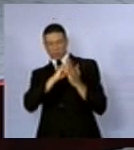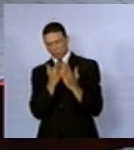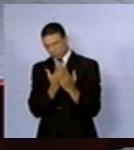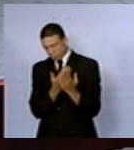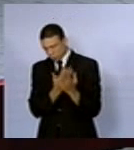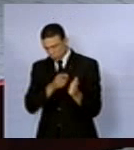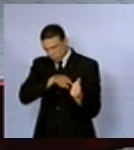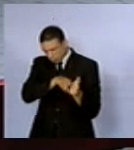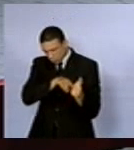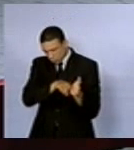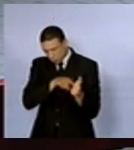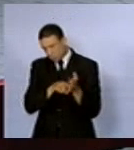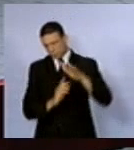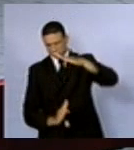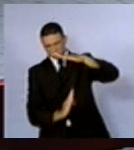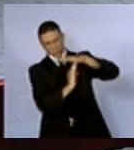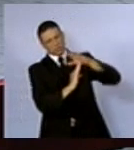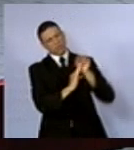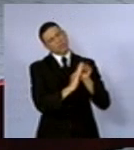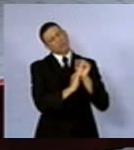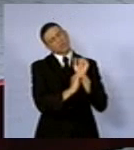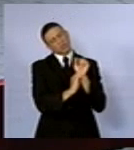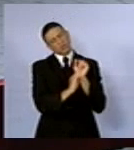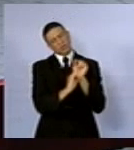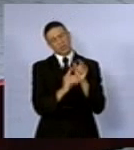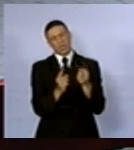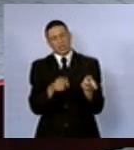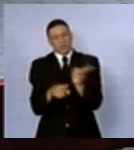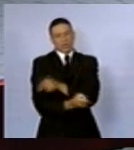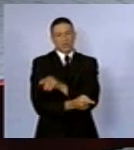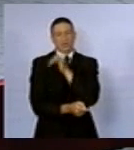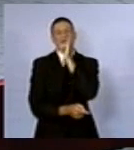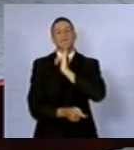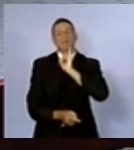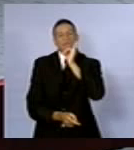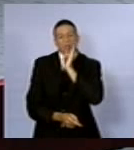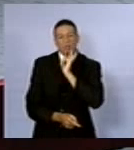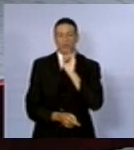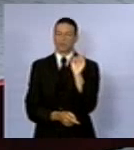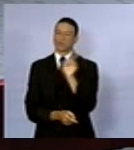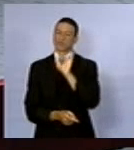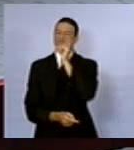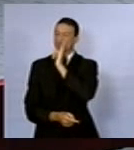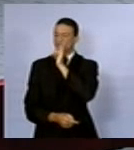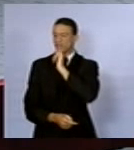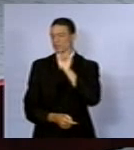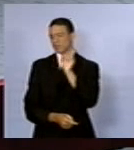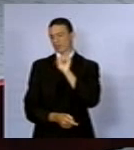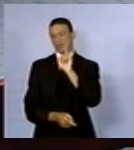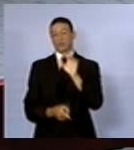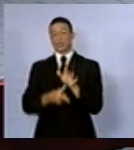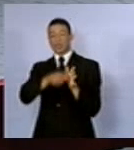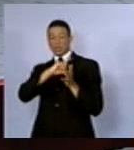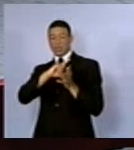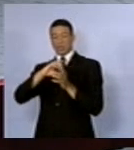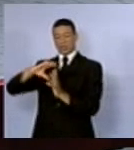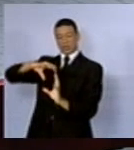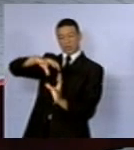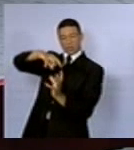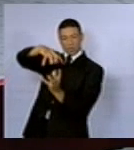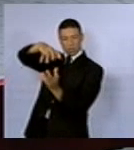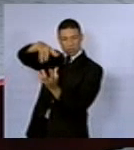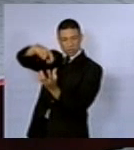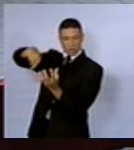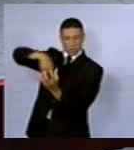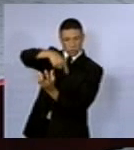ela não saiu a troco de nada. Ela foi estudada, amplamente debatida internacionalmente pela